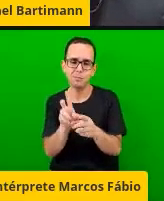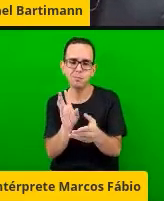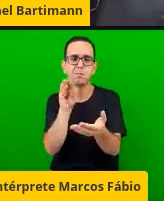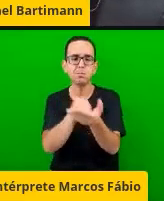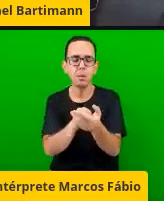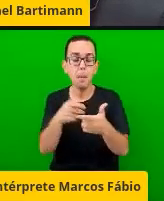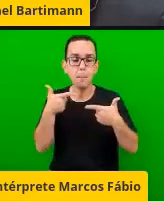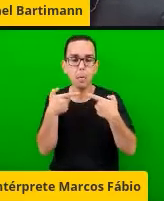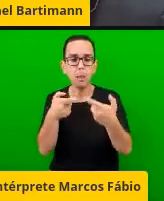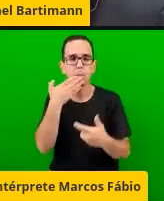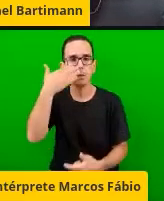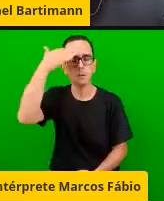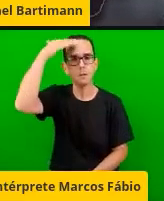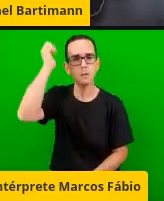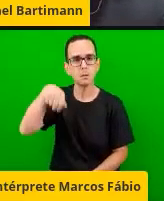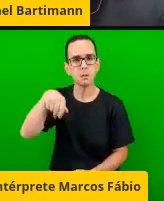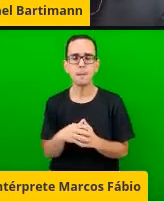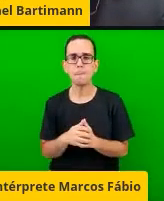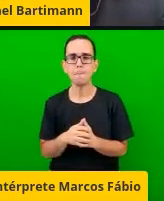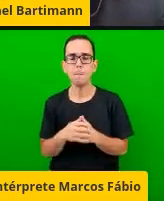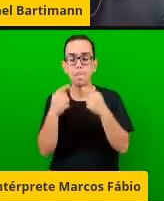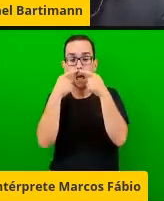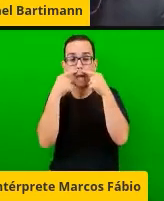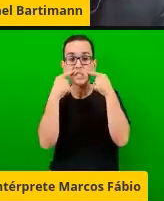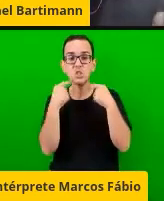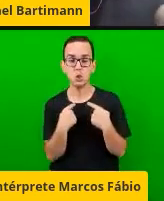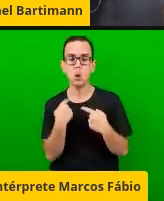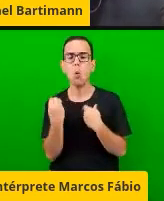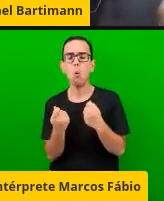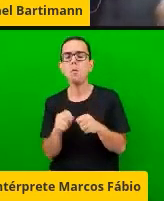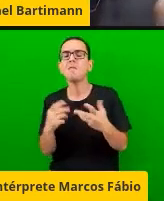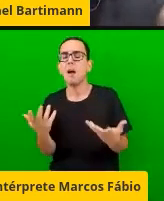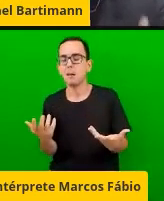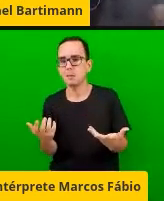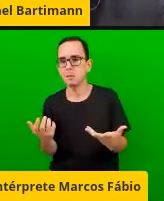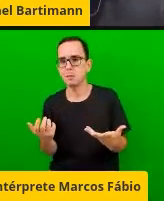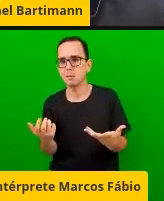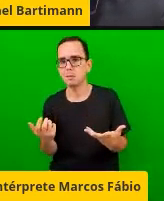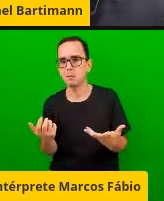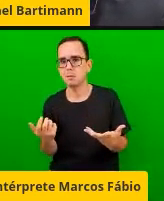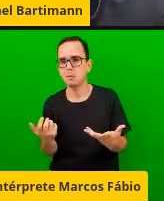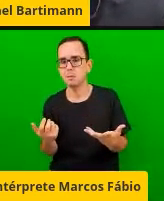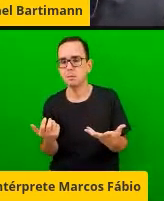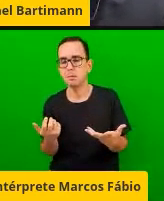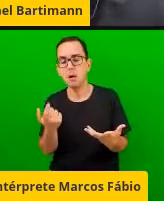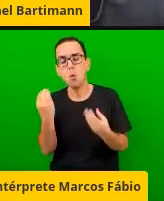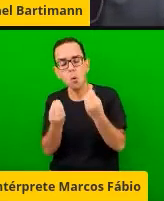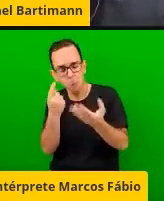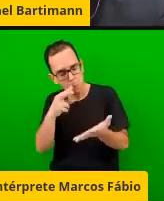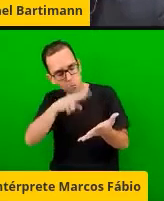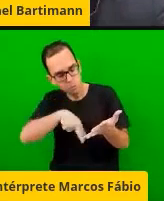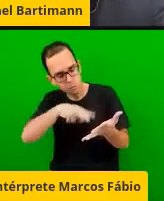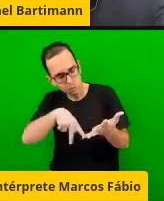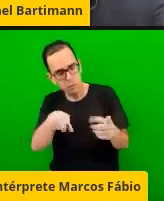Médio, né? A China, como que isso se reproduz agora? Como é possível fazer a leitura disso agora?